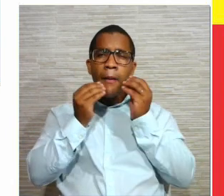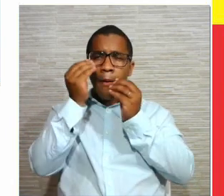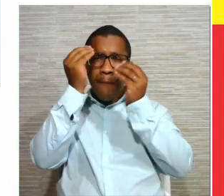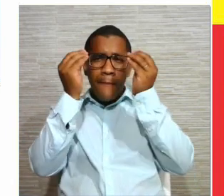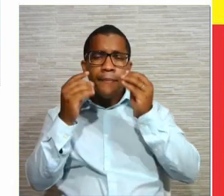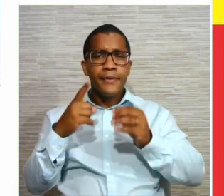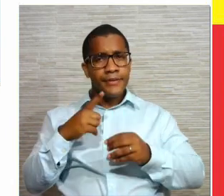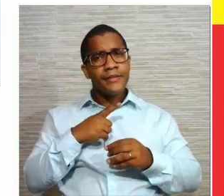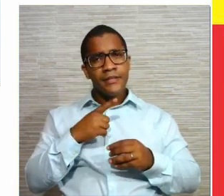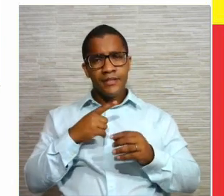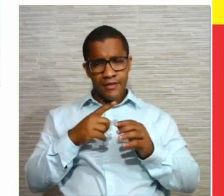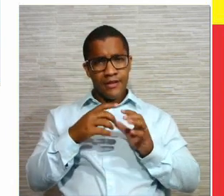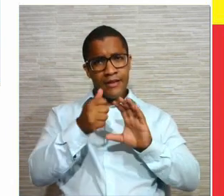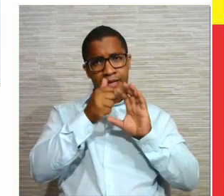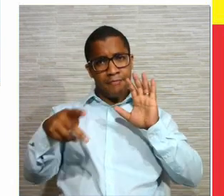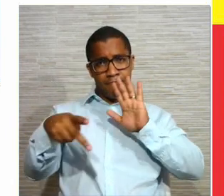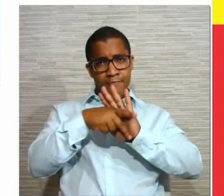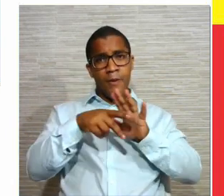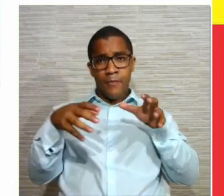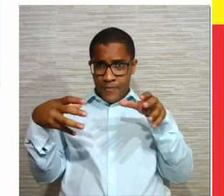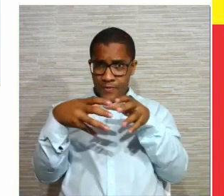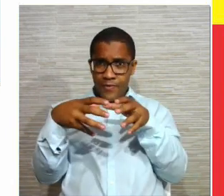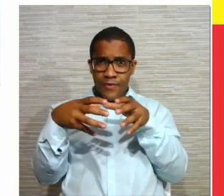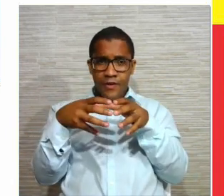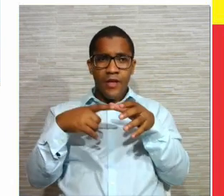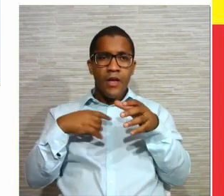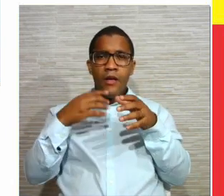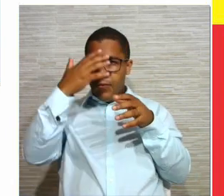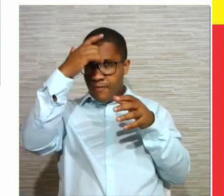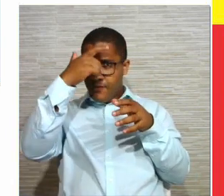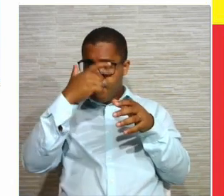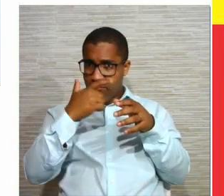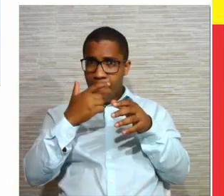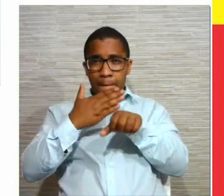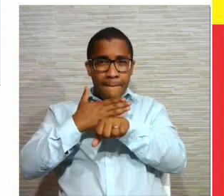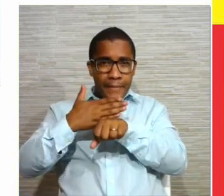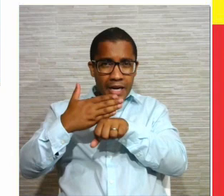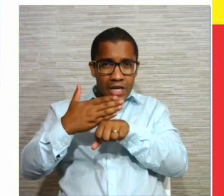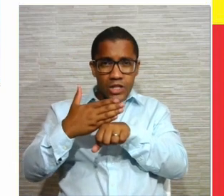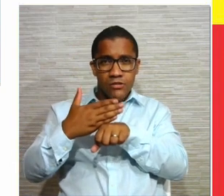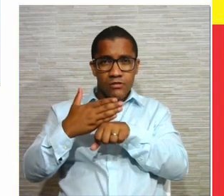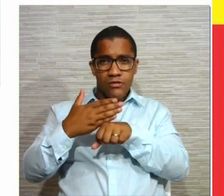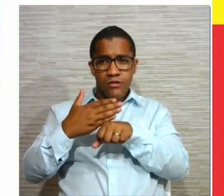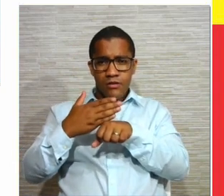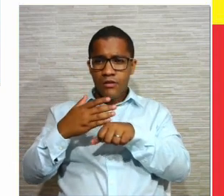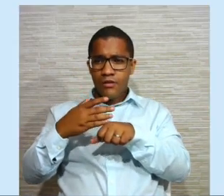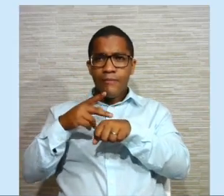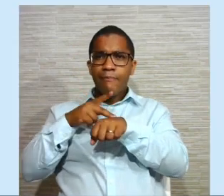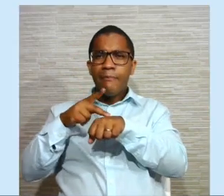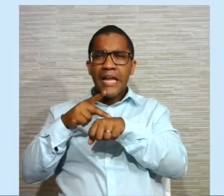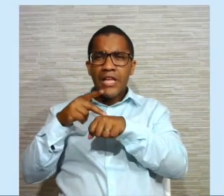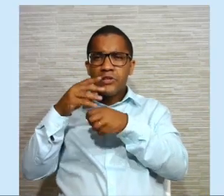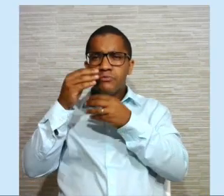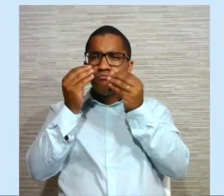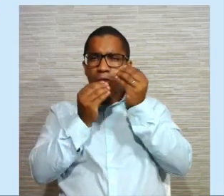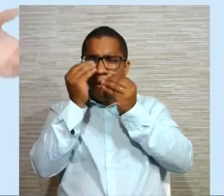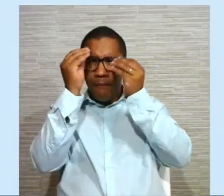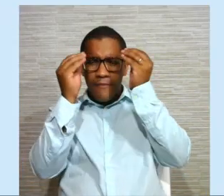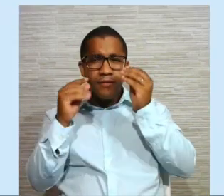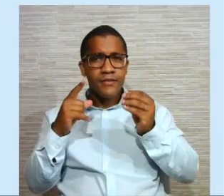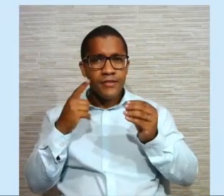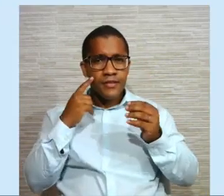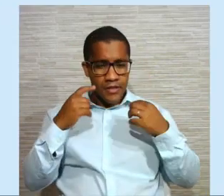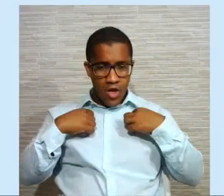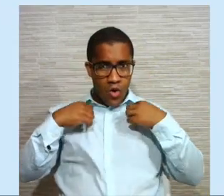com a maquiagem, né, bem característica, o rosto branco com preto. Então, uns que